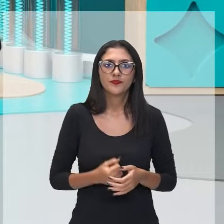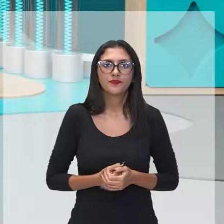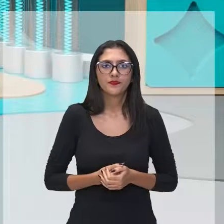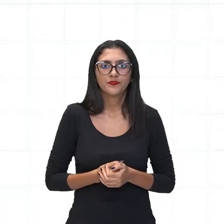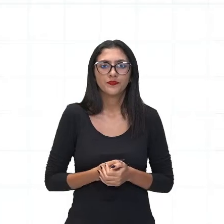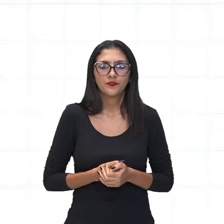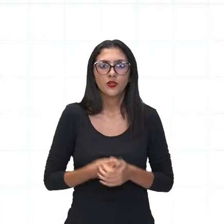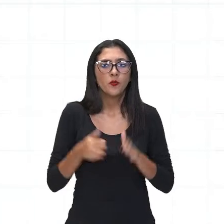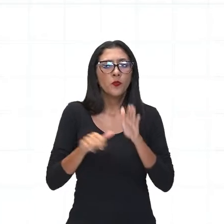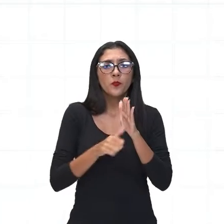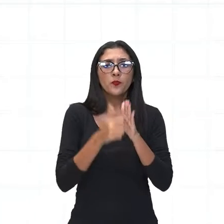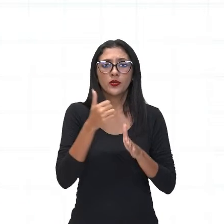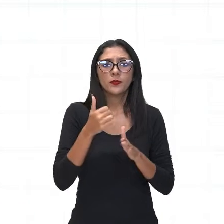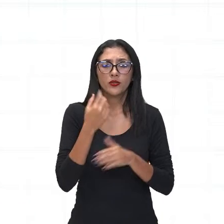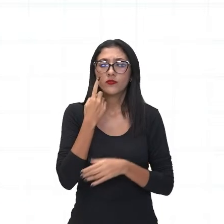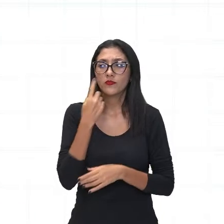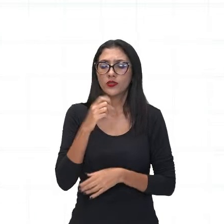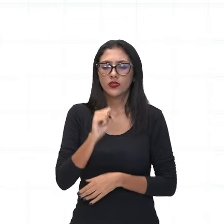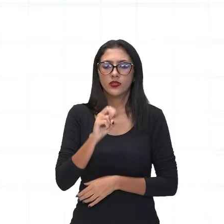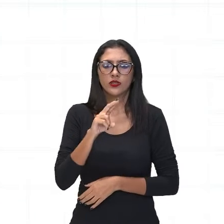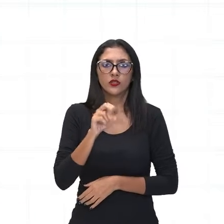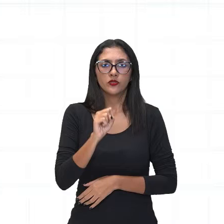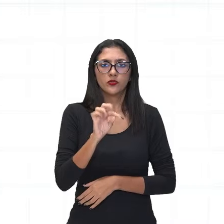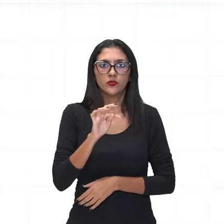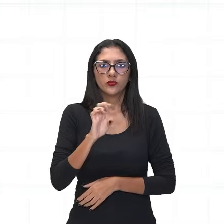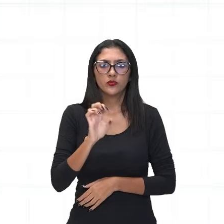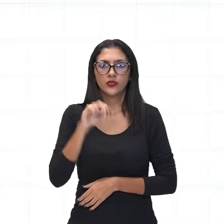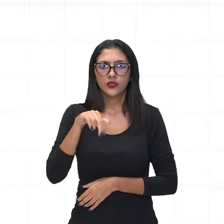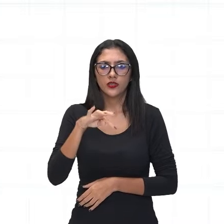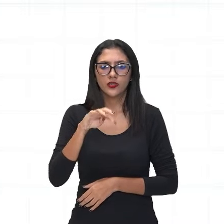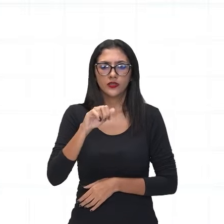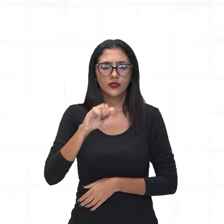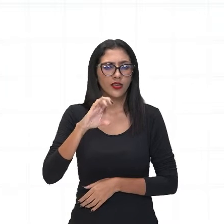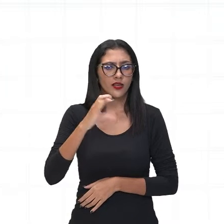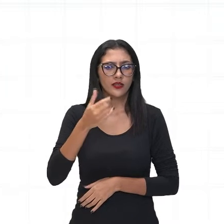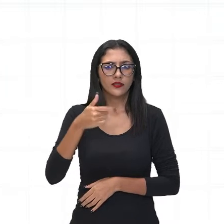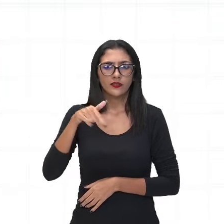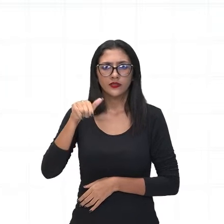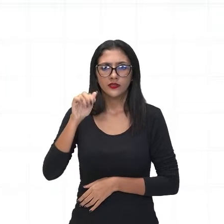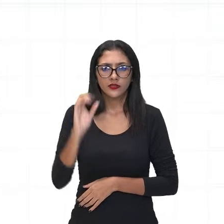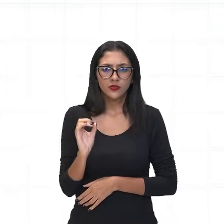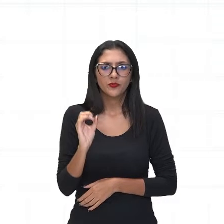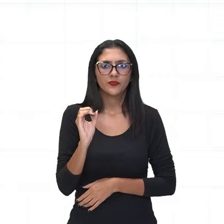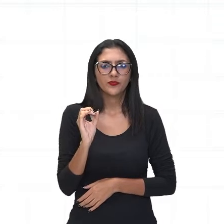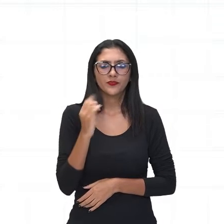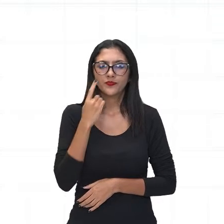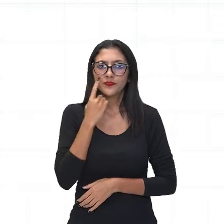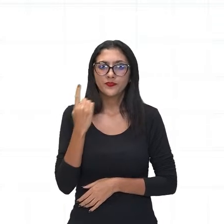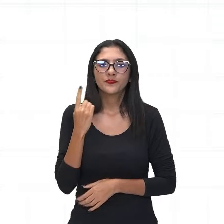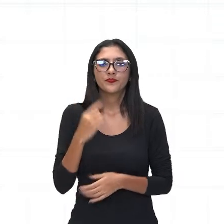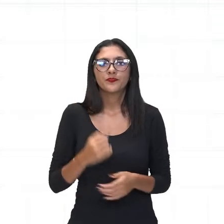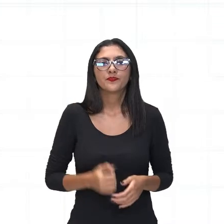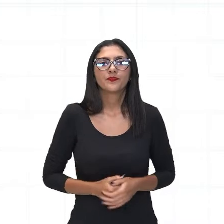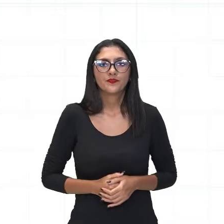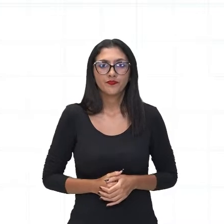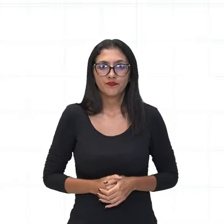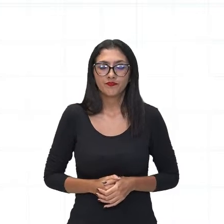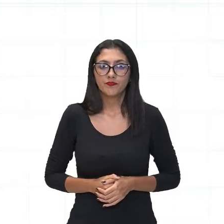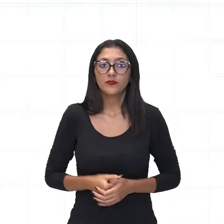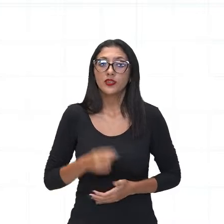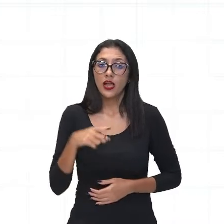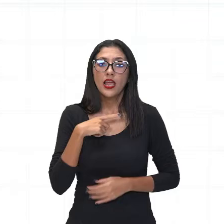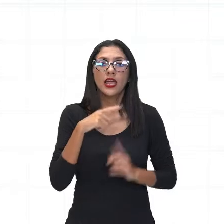de sustentação. O que é o movimento argumentativo de sustentação? Percebam, o movimento argumentativo